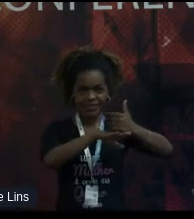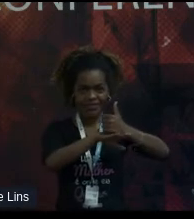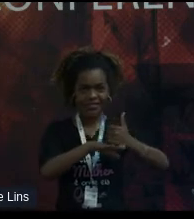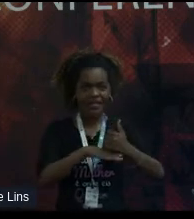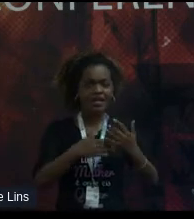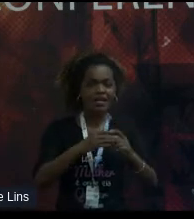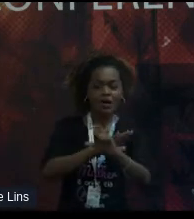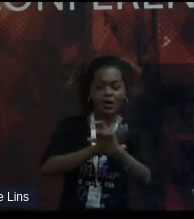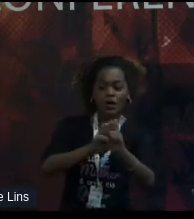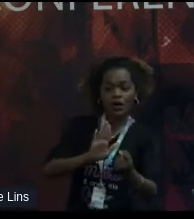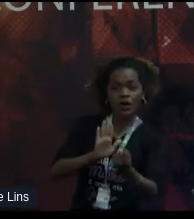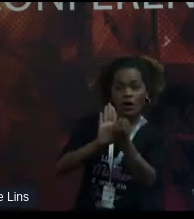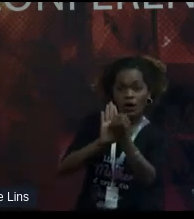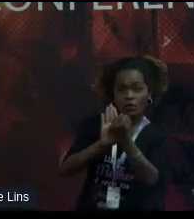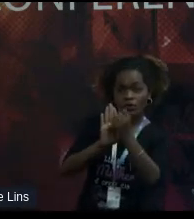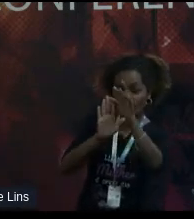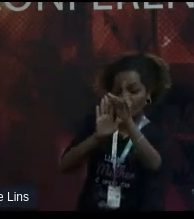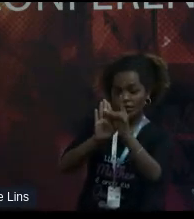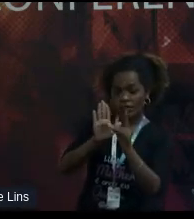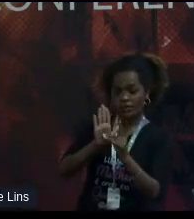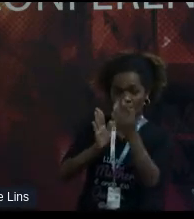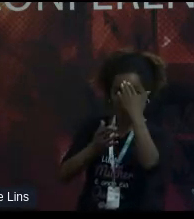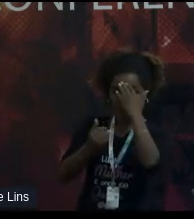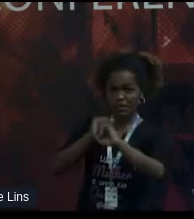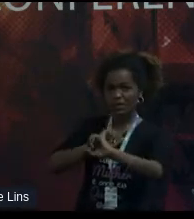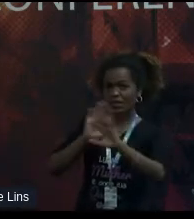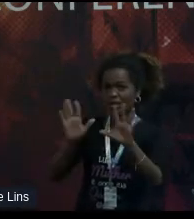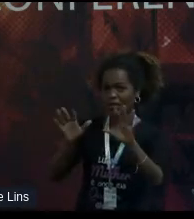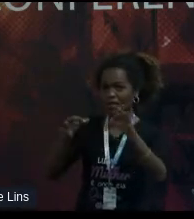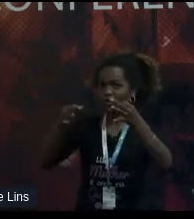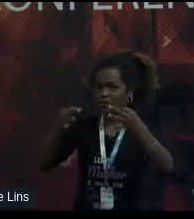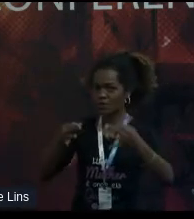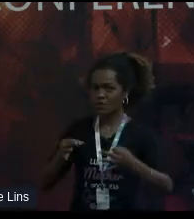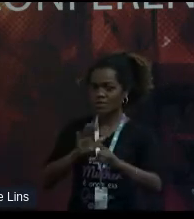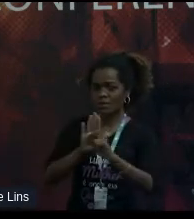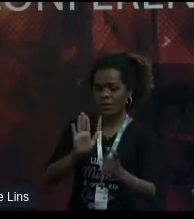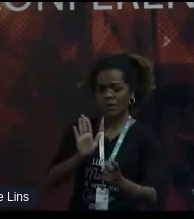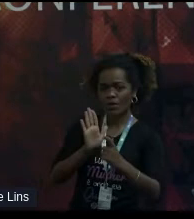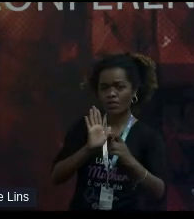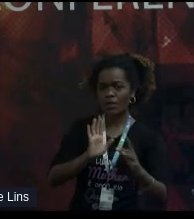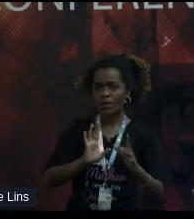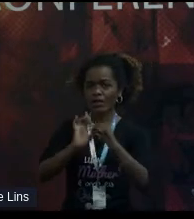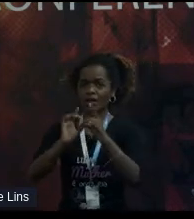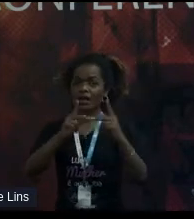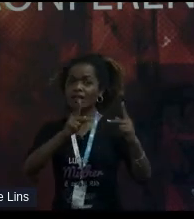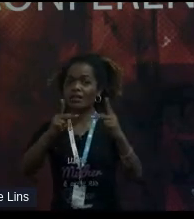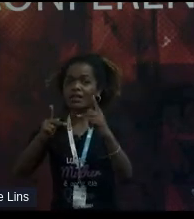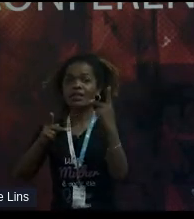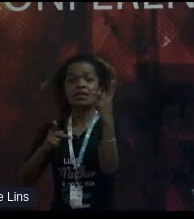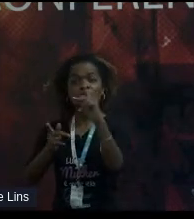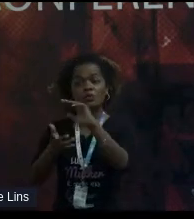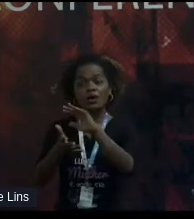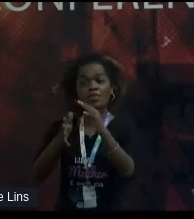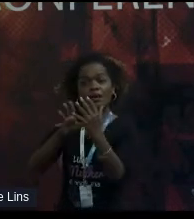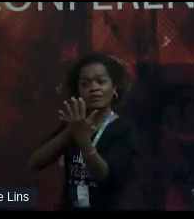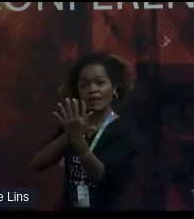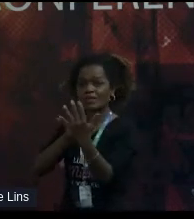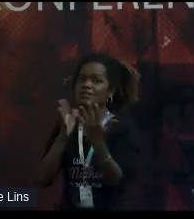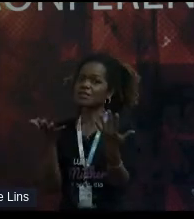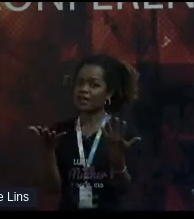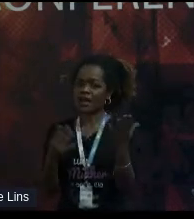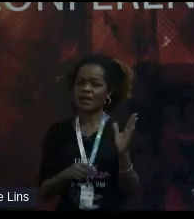e descrições claros e concisos para os botões e para os links da sua interface, né? Isso vai